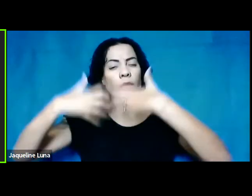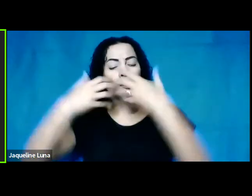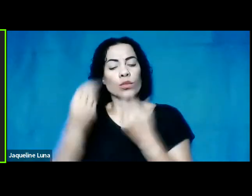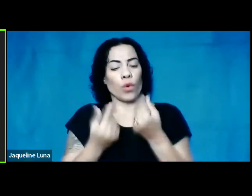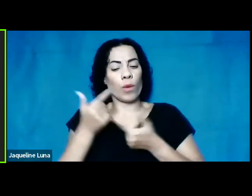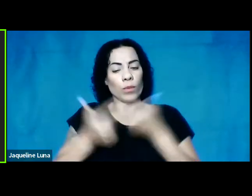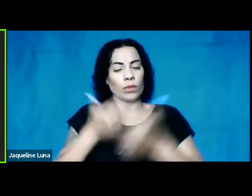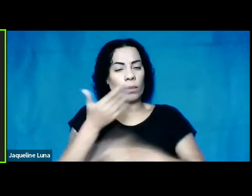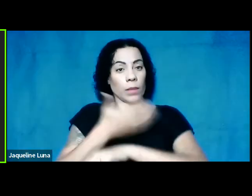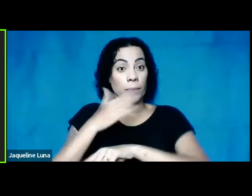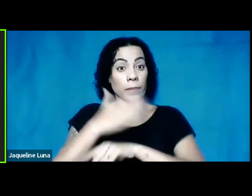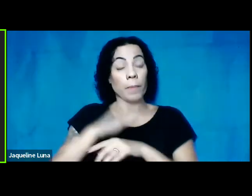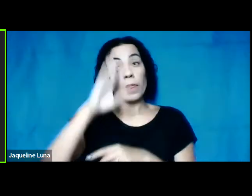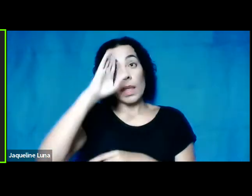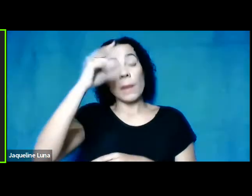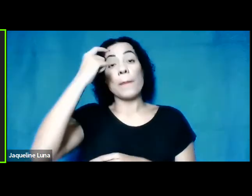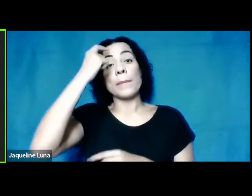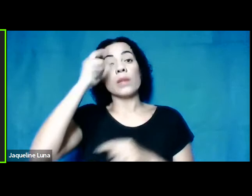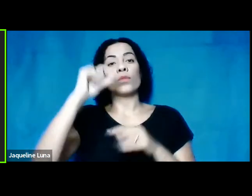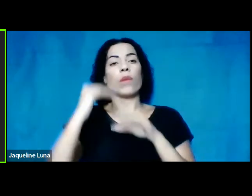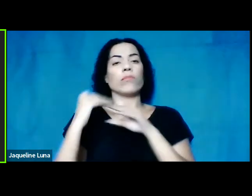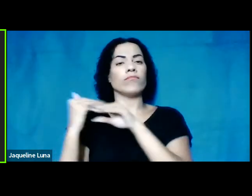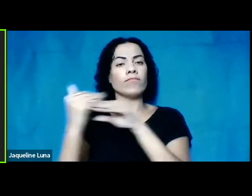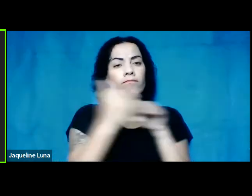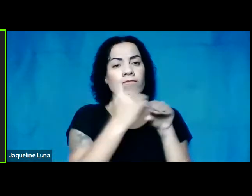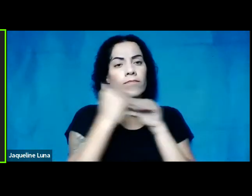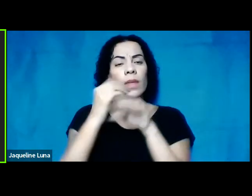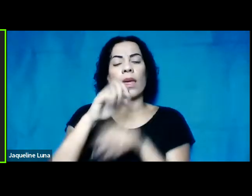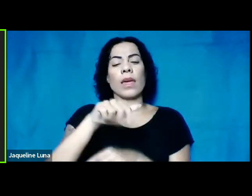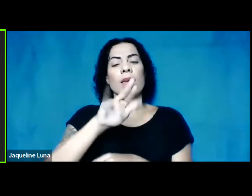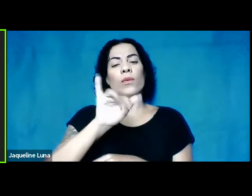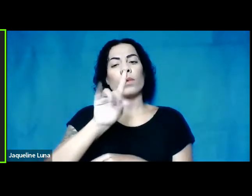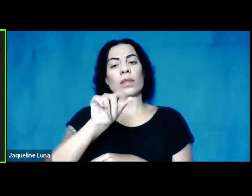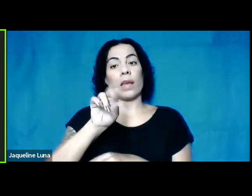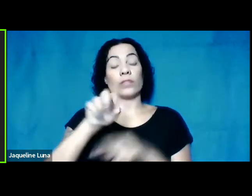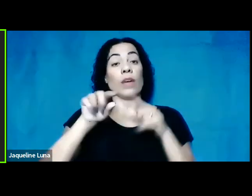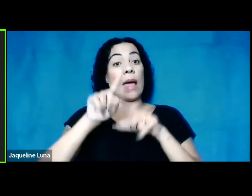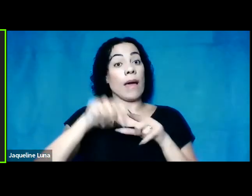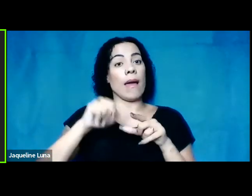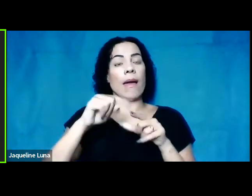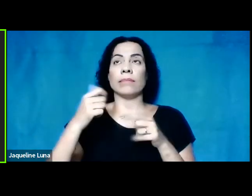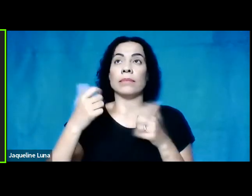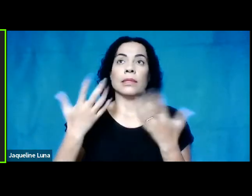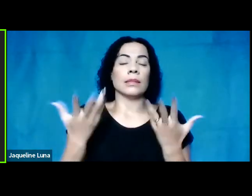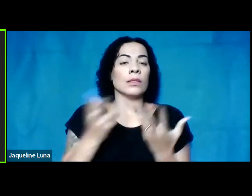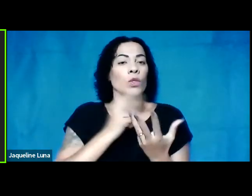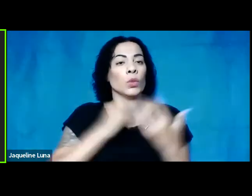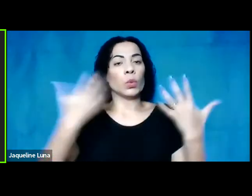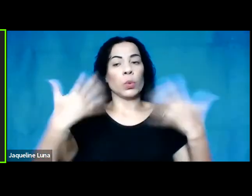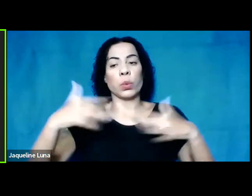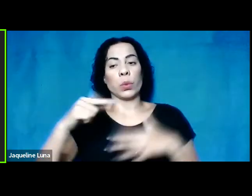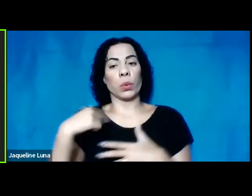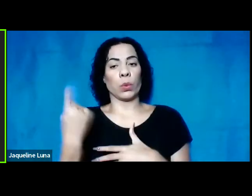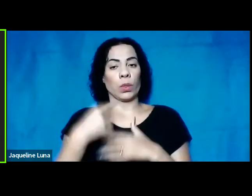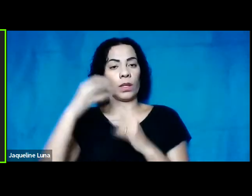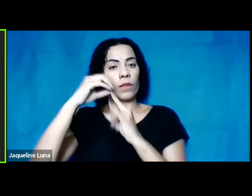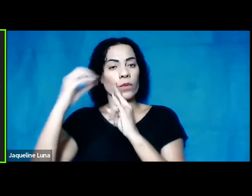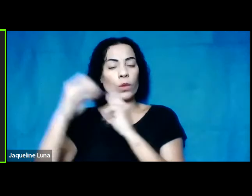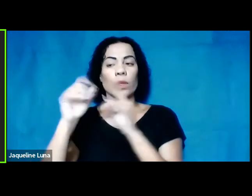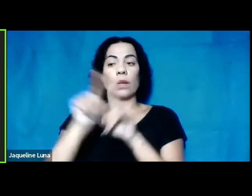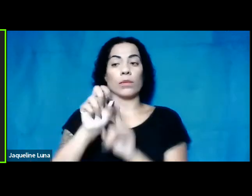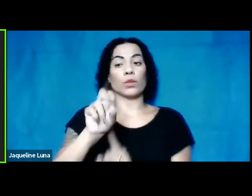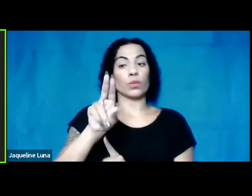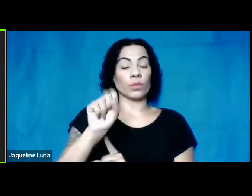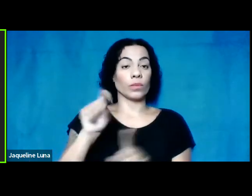Considerando especialmente esse princípio da equidade, né, esse princípio tão caro a nós da Fiocruz, a nós do SUS, ou seja, tentando